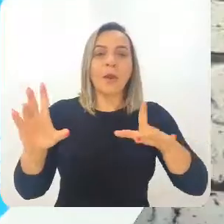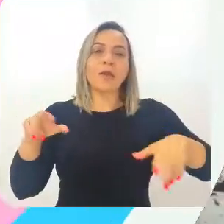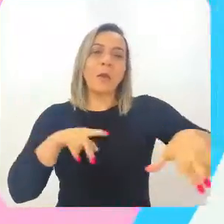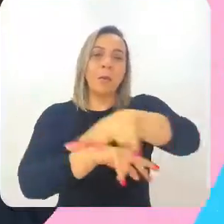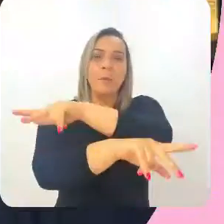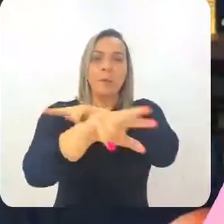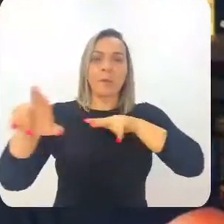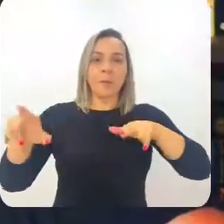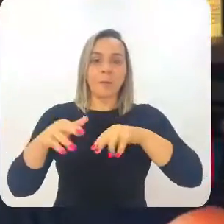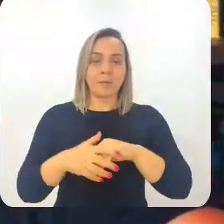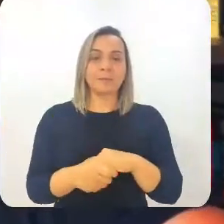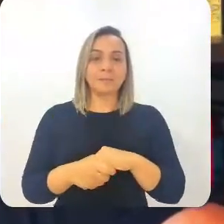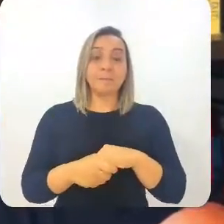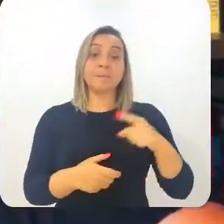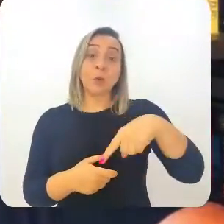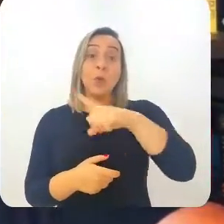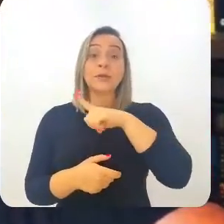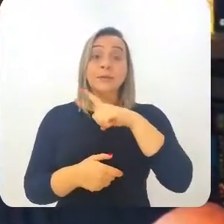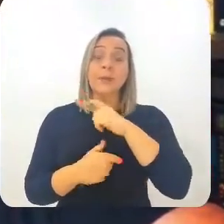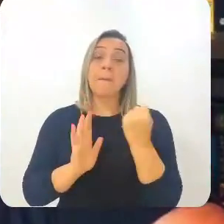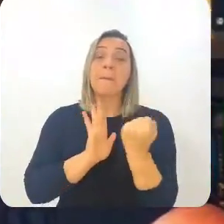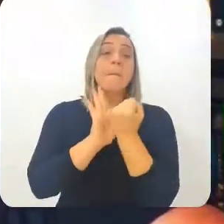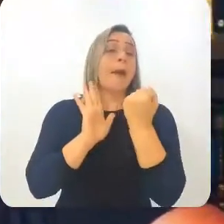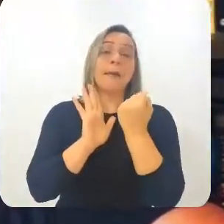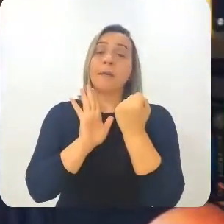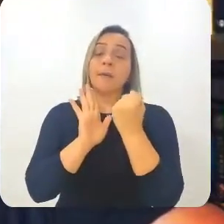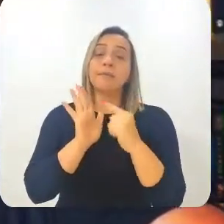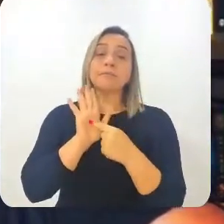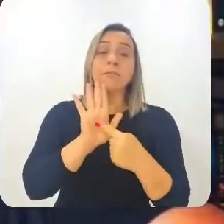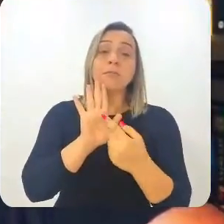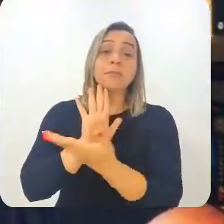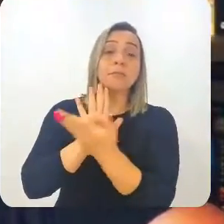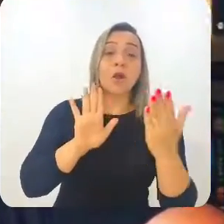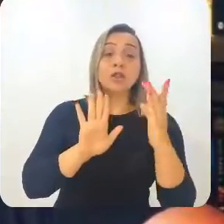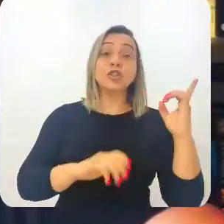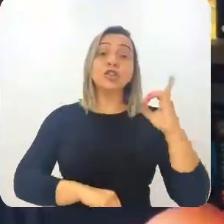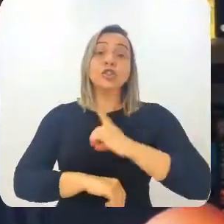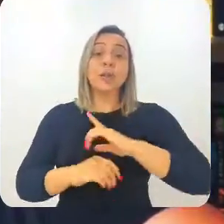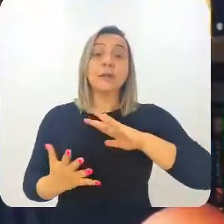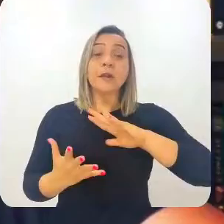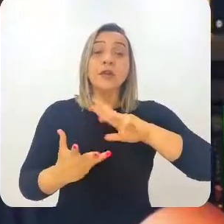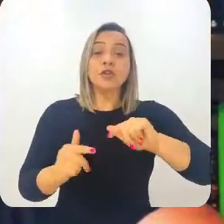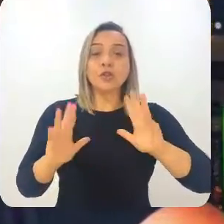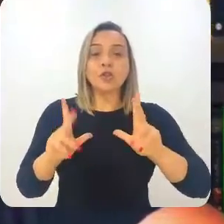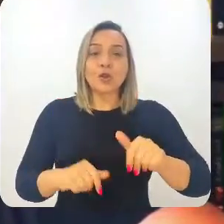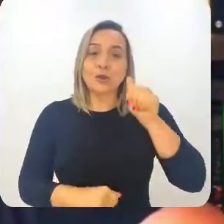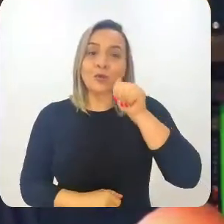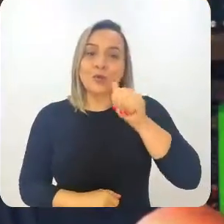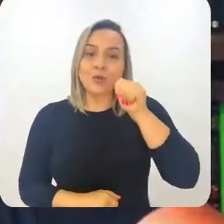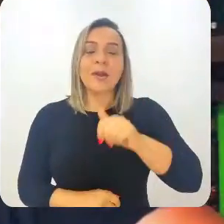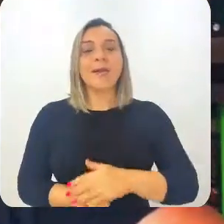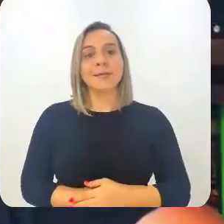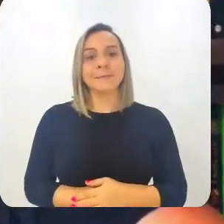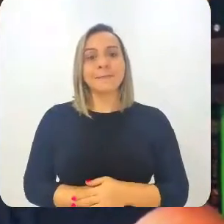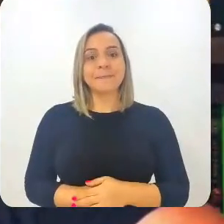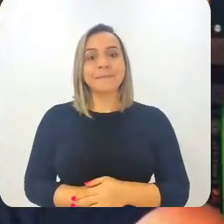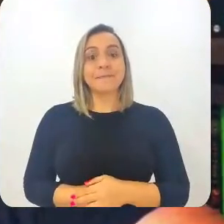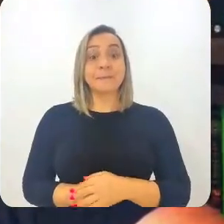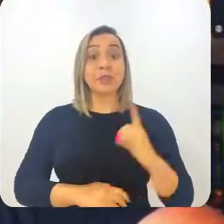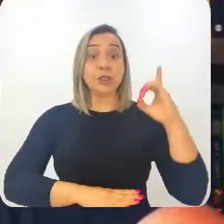plural. Trazemos nossas marcas para o Dia Internacional de Todas as Mulheres, uma data que